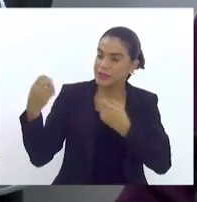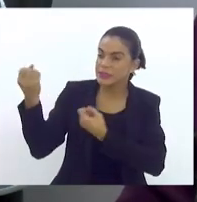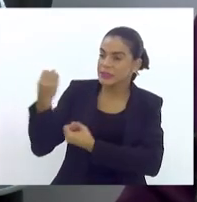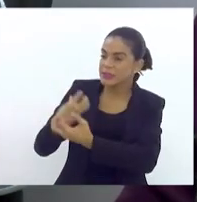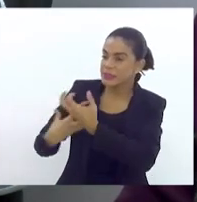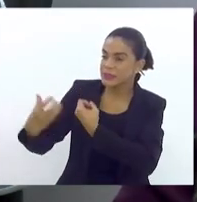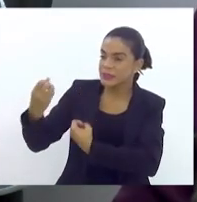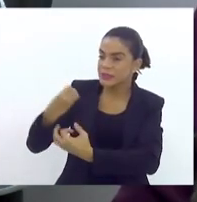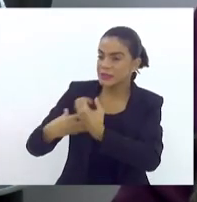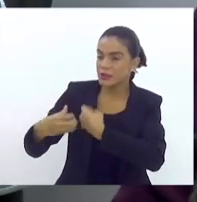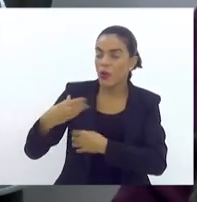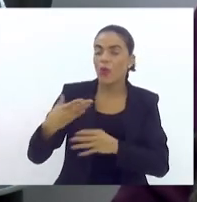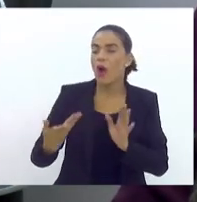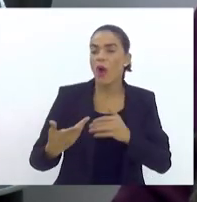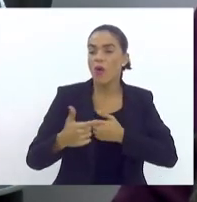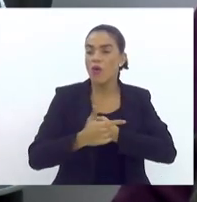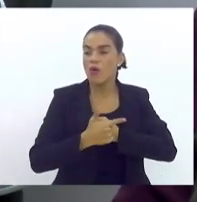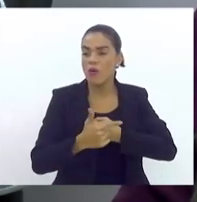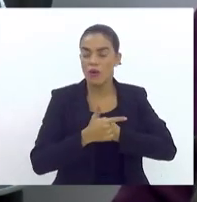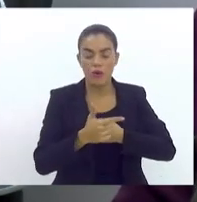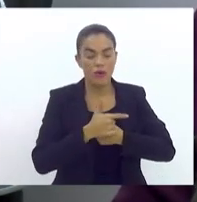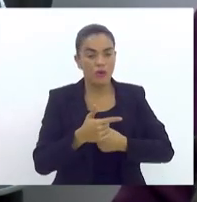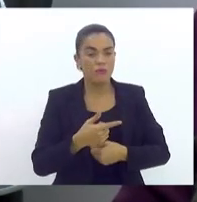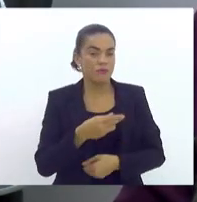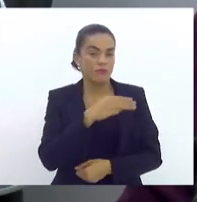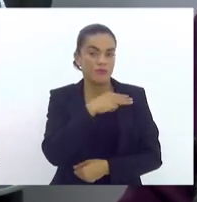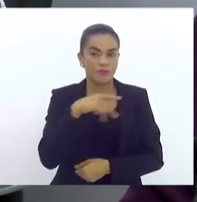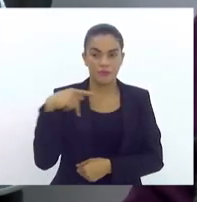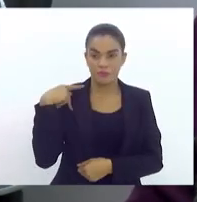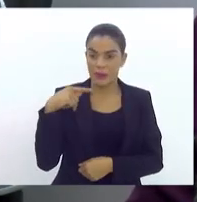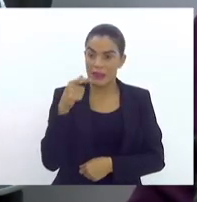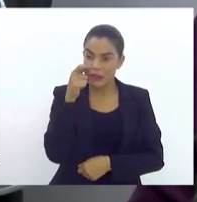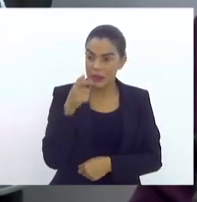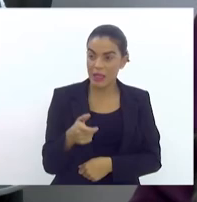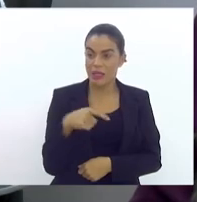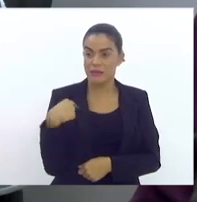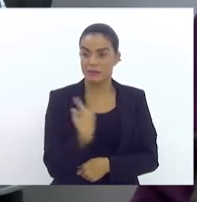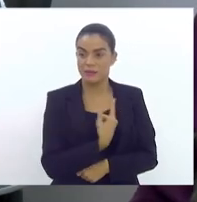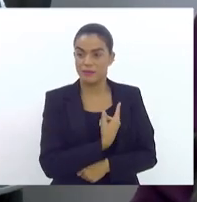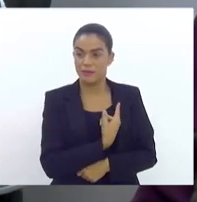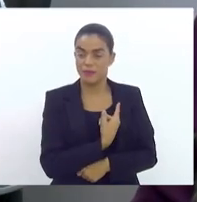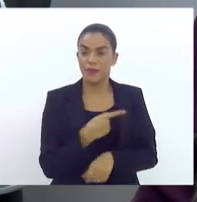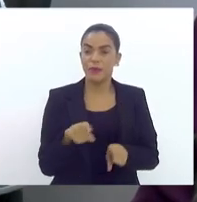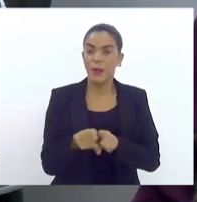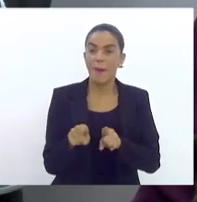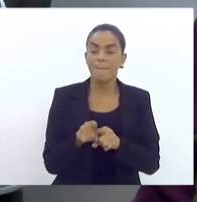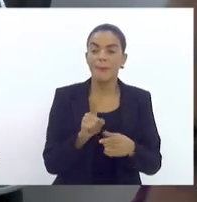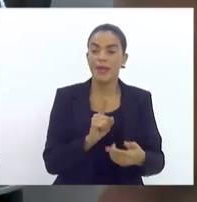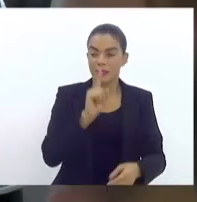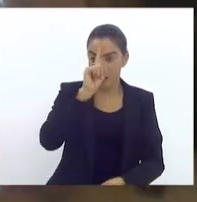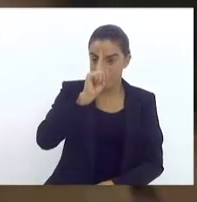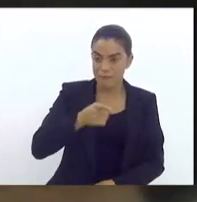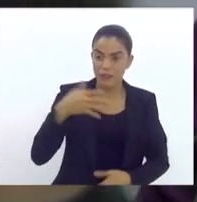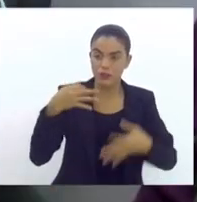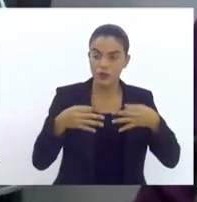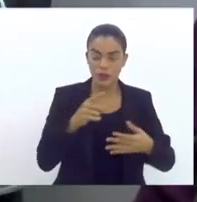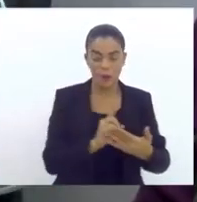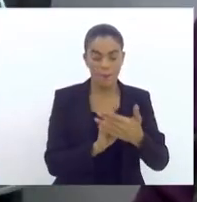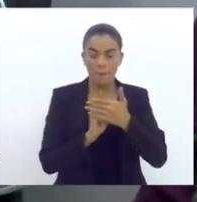o papel do ministério público e a nós nos interessa muito também a questão da medida protetiva né